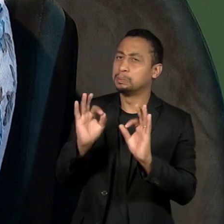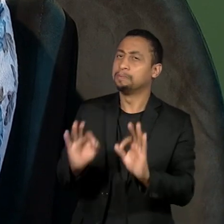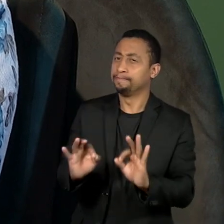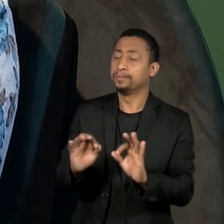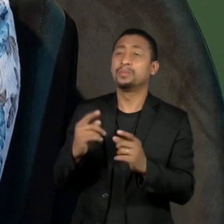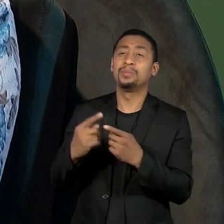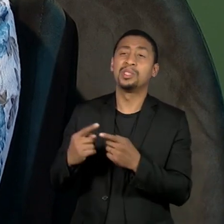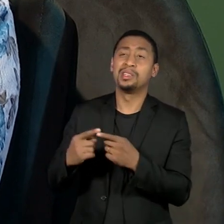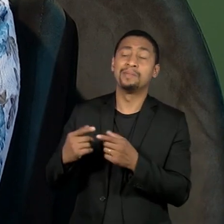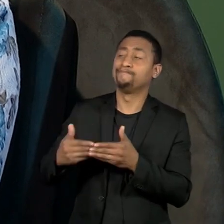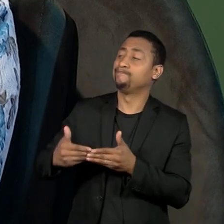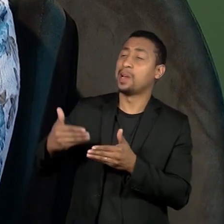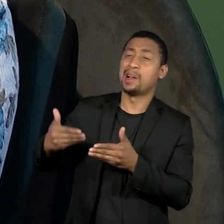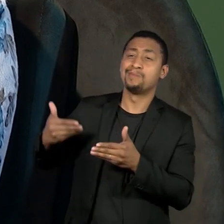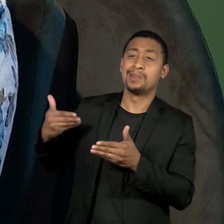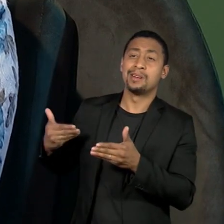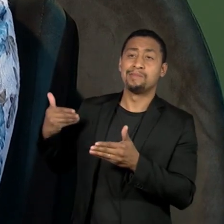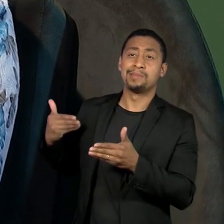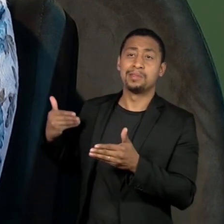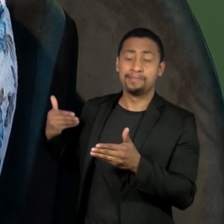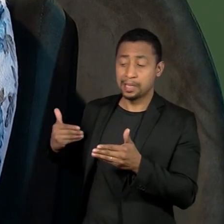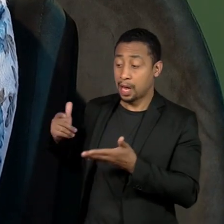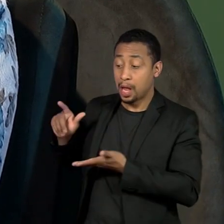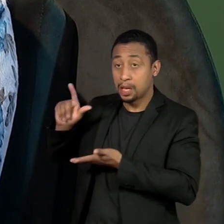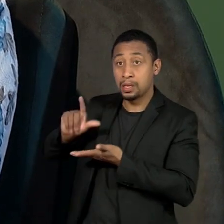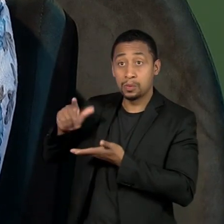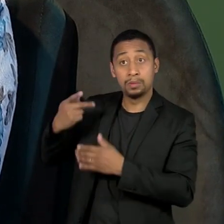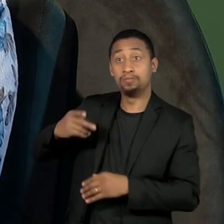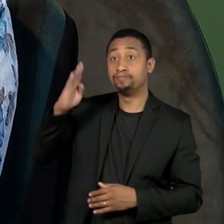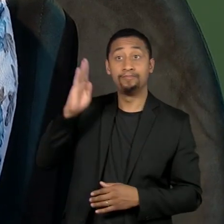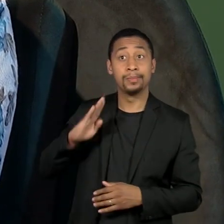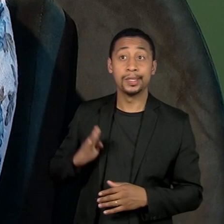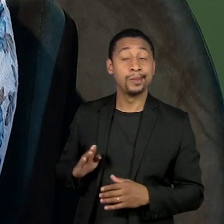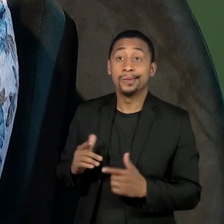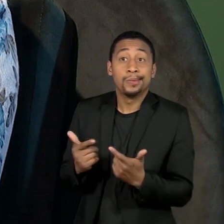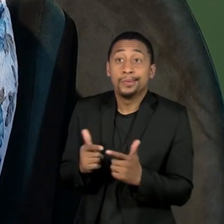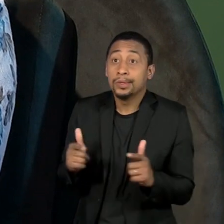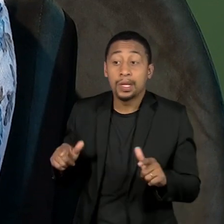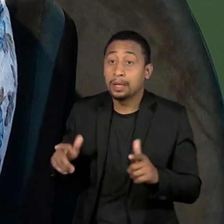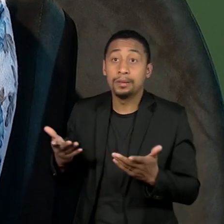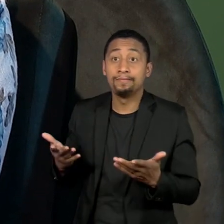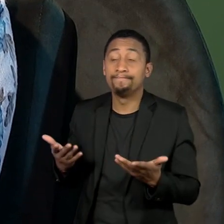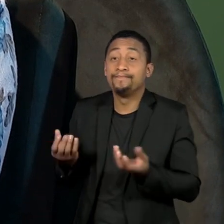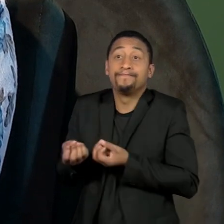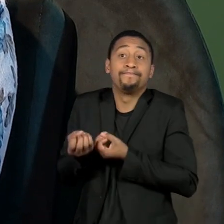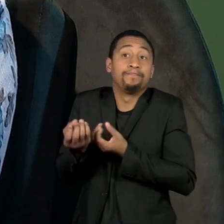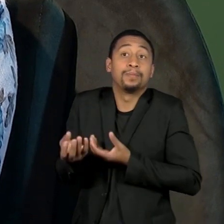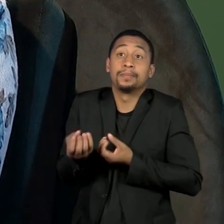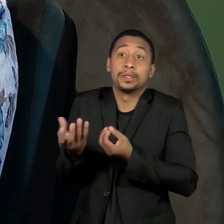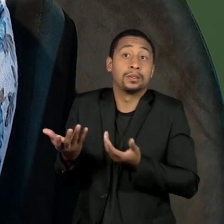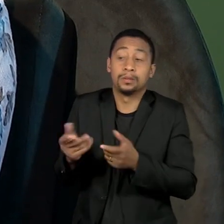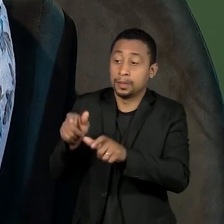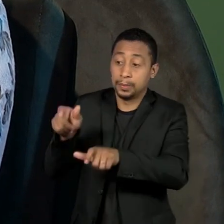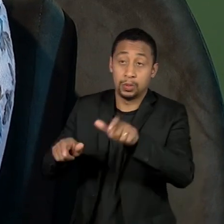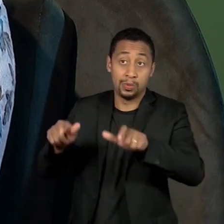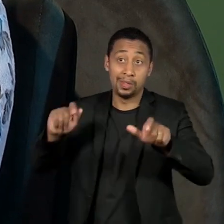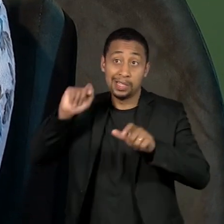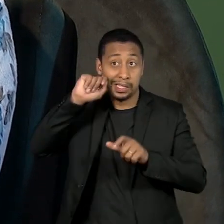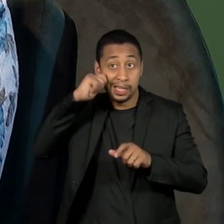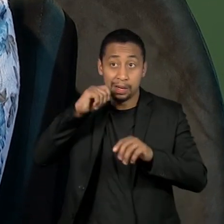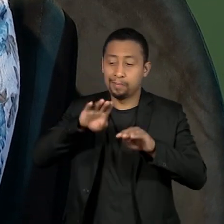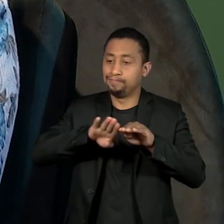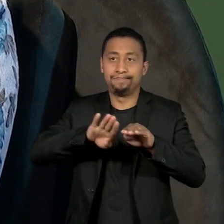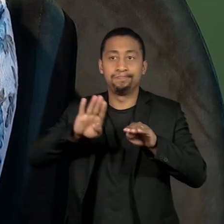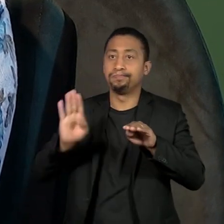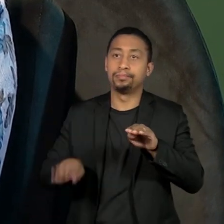né, dentro da nossa literatura brasileira, né? Os negros sempre foram retratados de forma subalternizada,